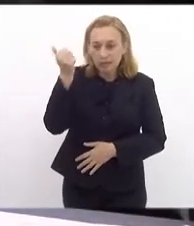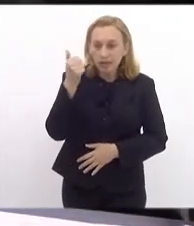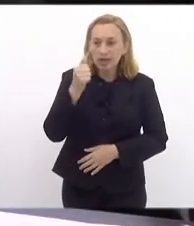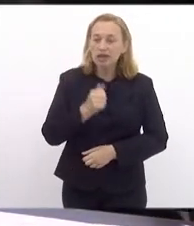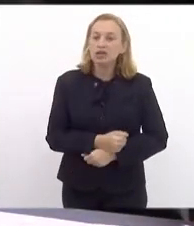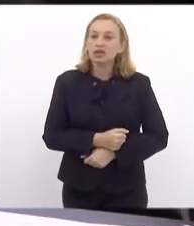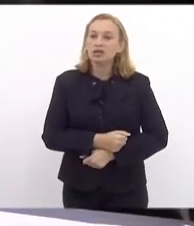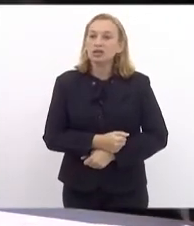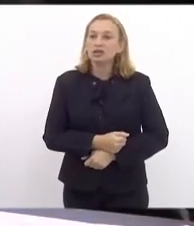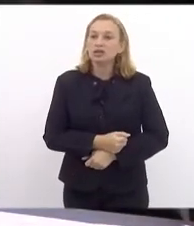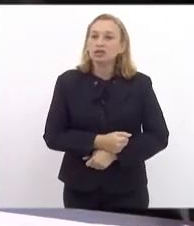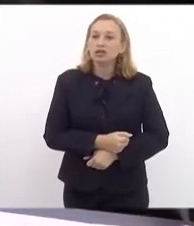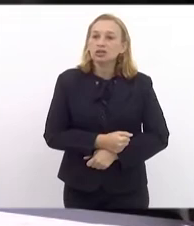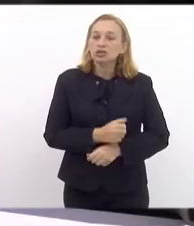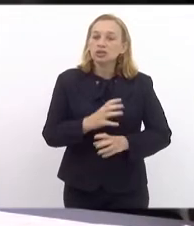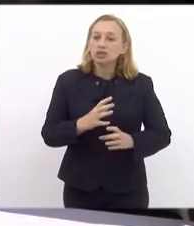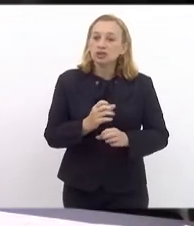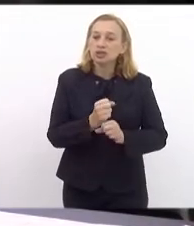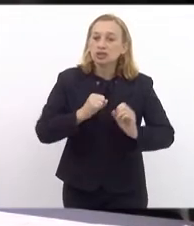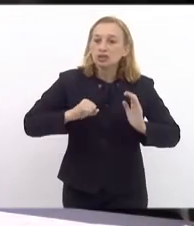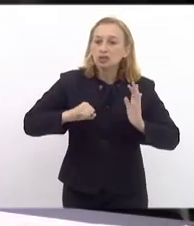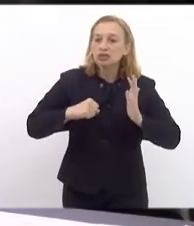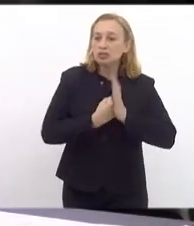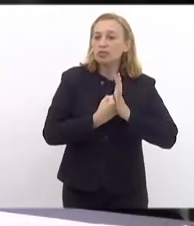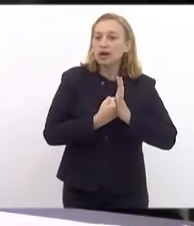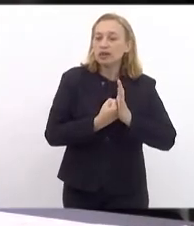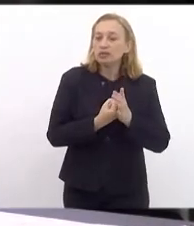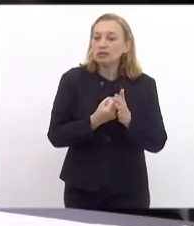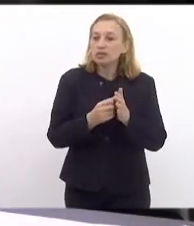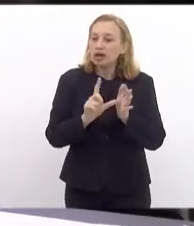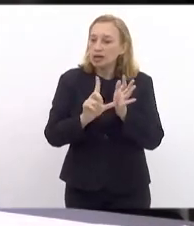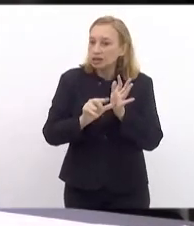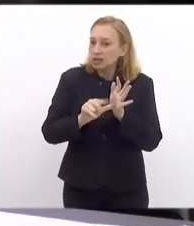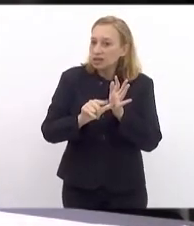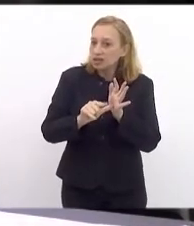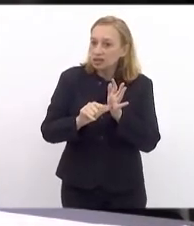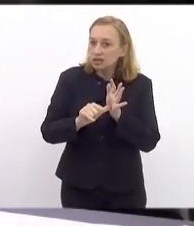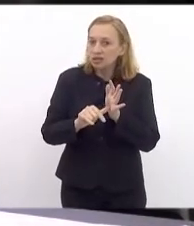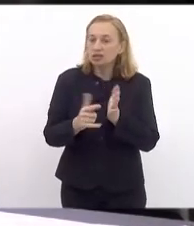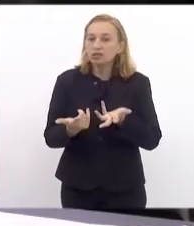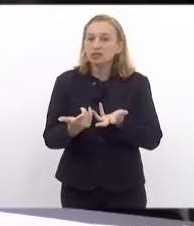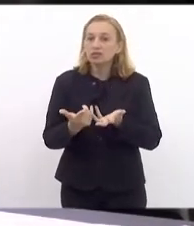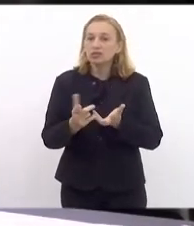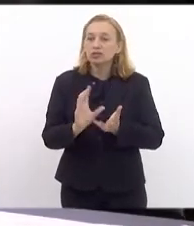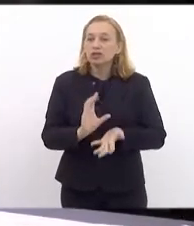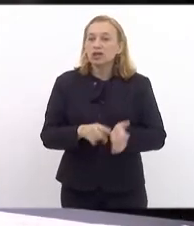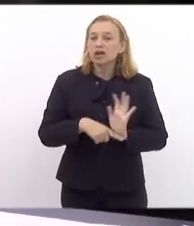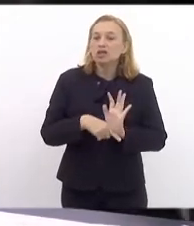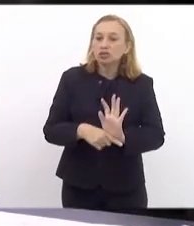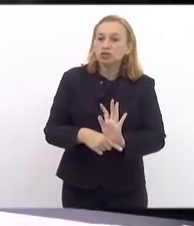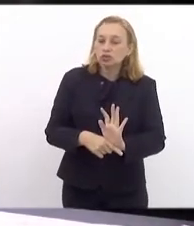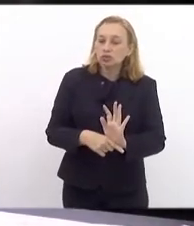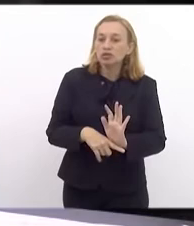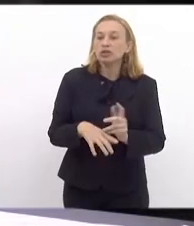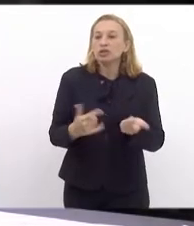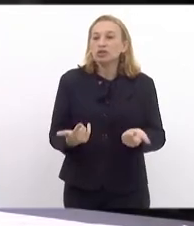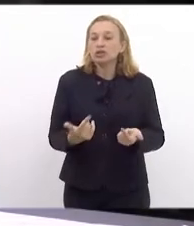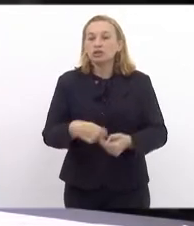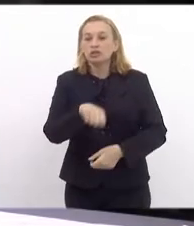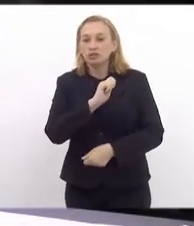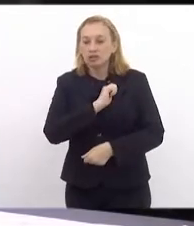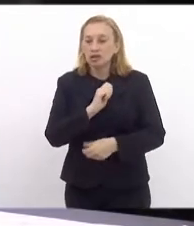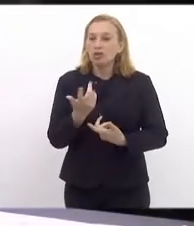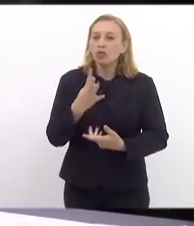aqui é esse o cálculo de impacto acaba atrasando um pouco a concessão do benefício fiscal é conhecendo a